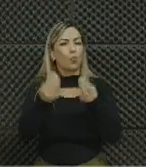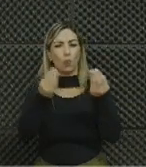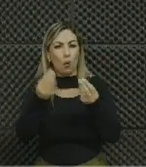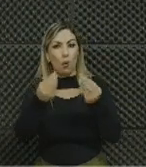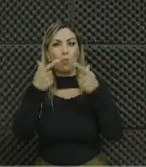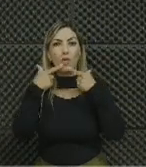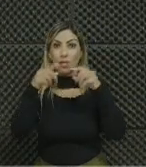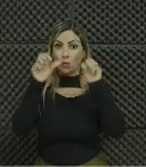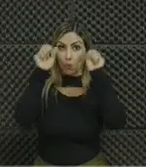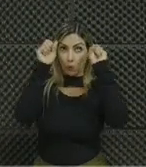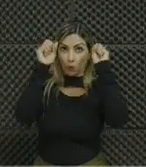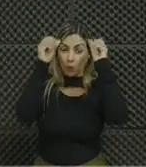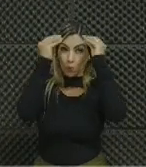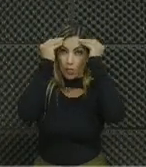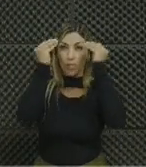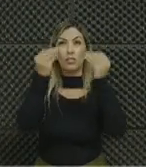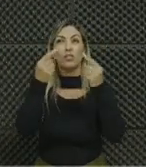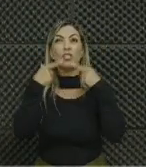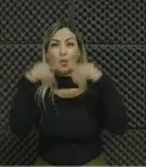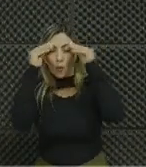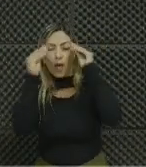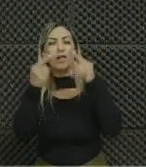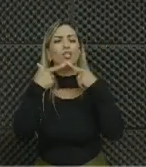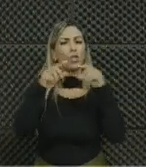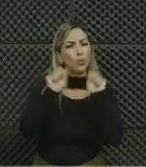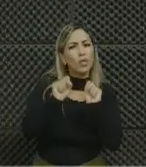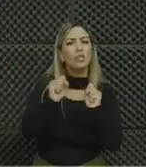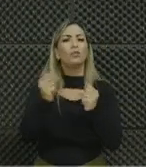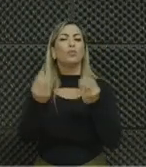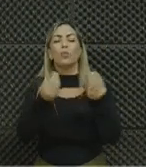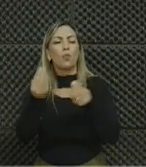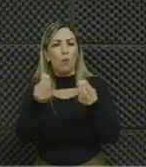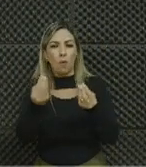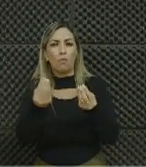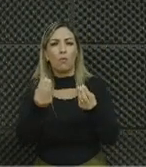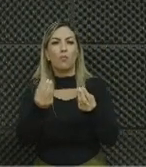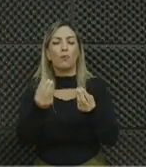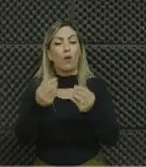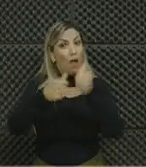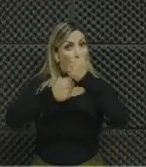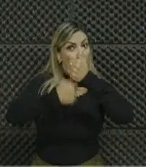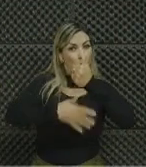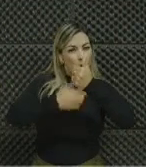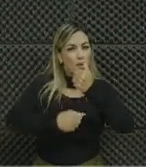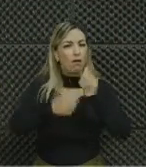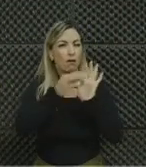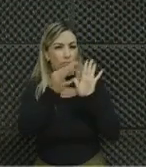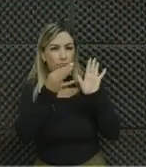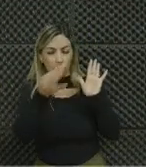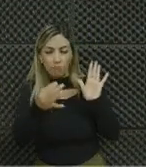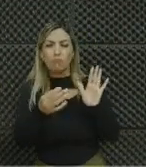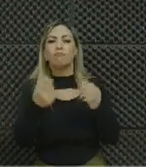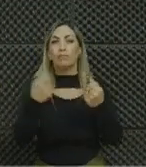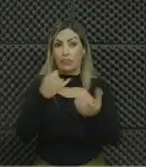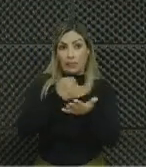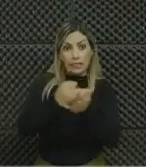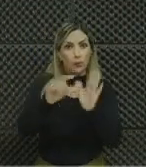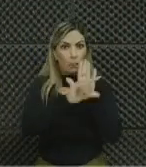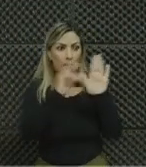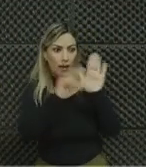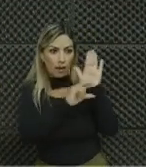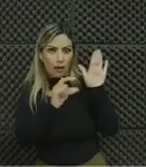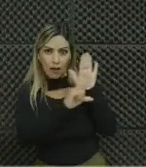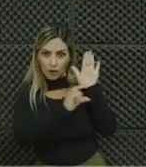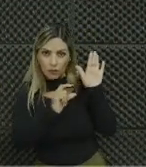mecanismos linguísticos, focar naqueles operadores argumentativos, não se esqueça daqueles que devem aparecer no início dos